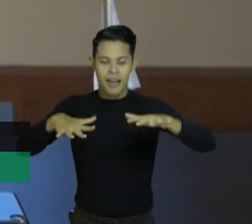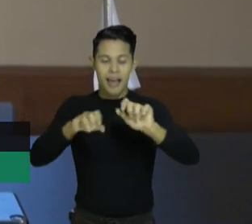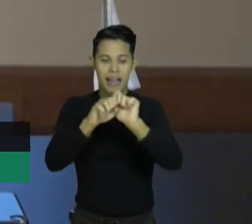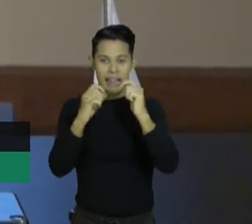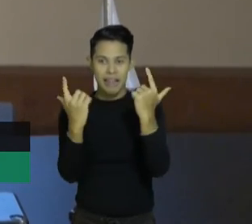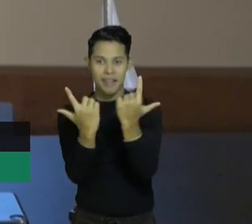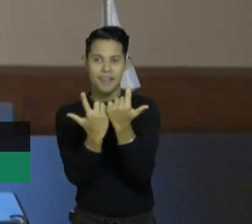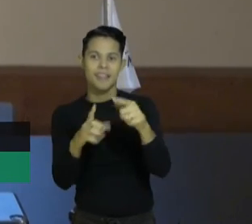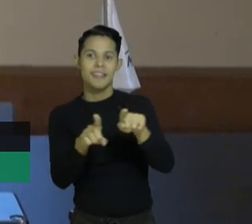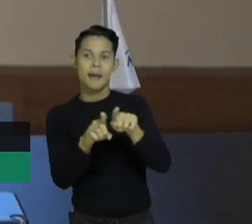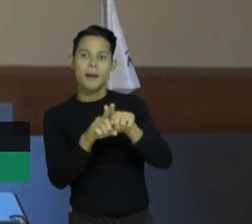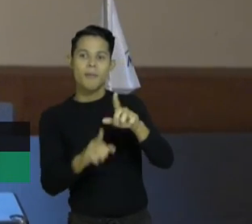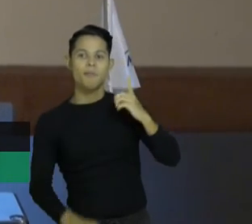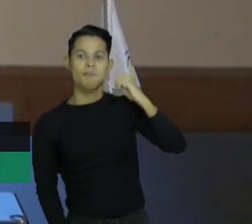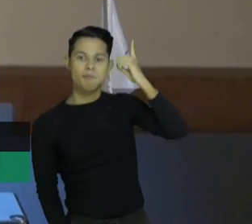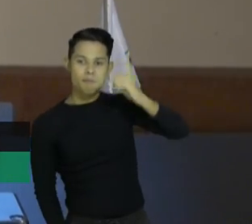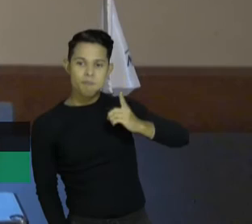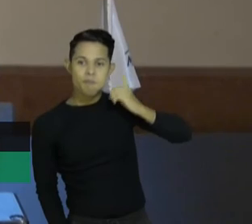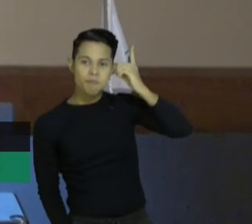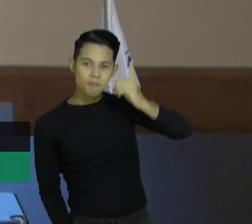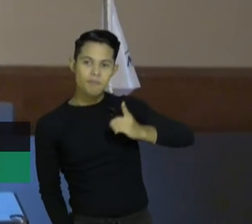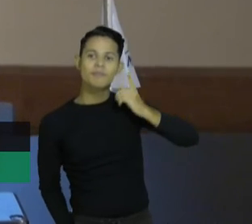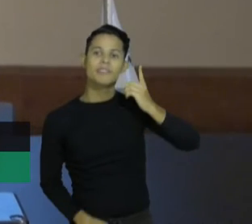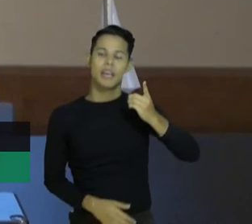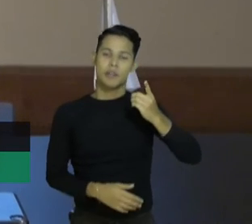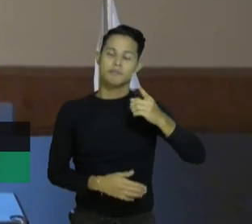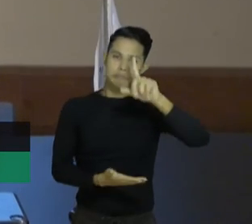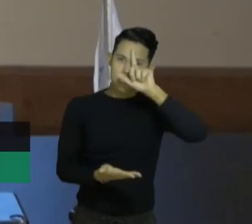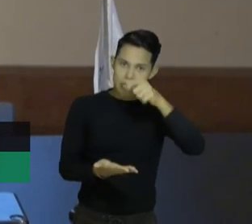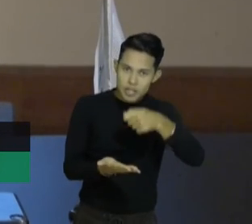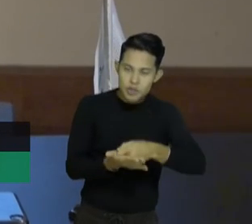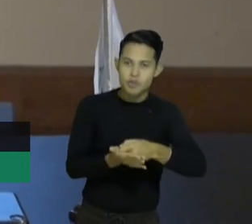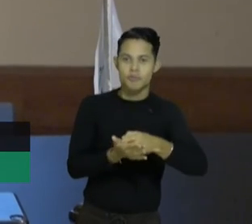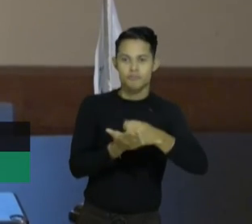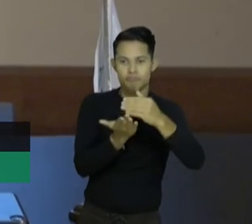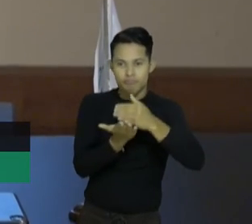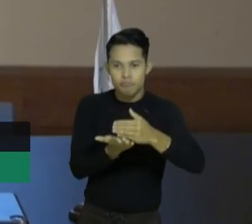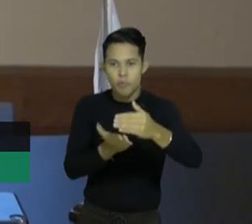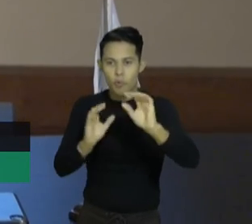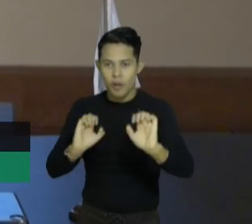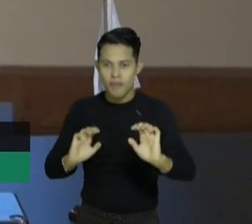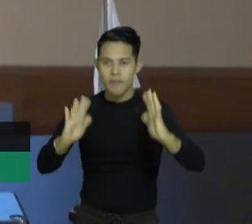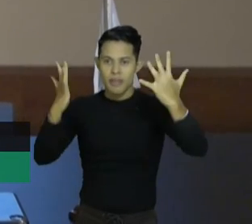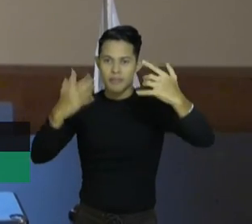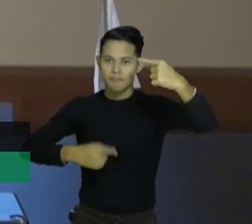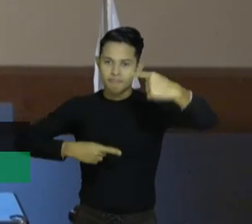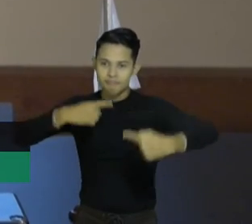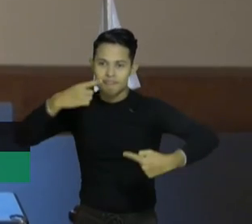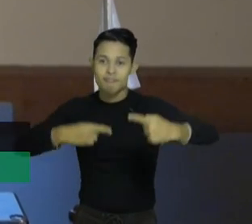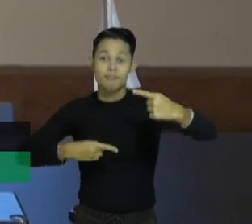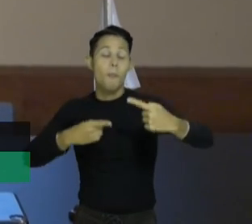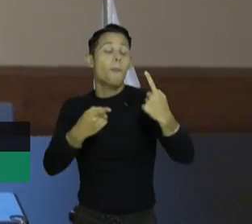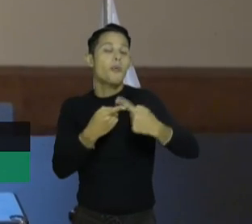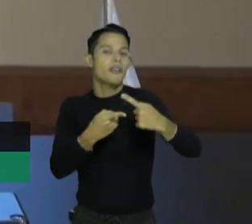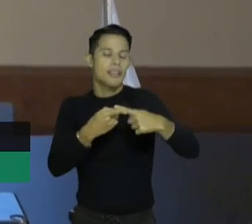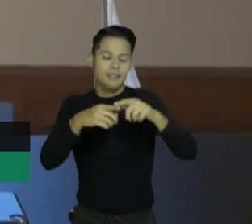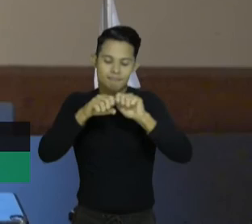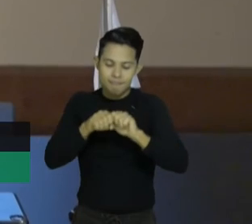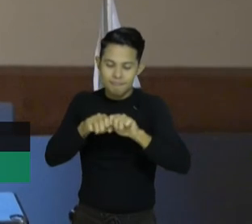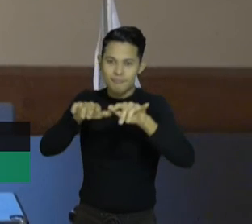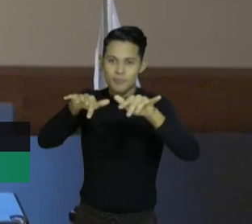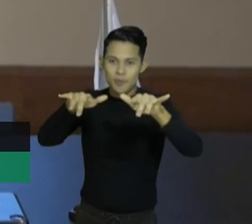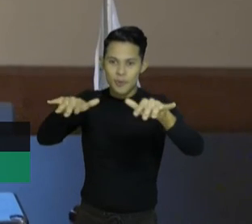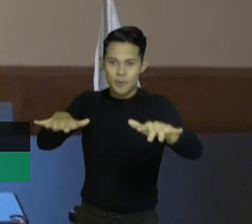tomaram essa iniciativa de trazer à tona essa discussão porque a população tem que ter digamos assim